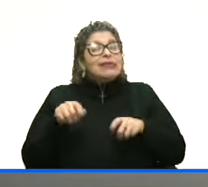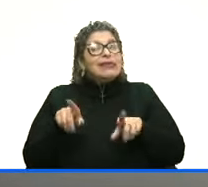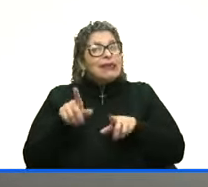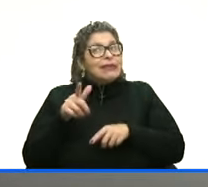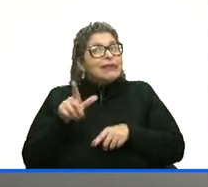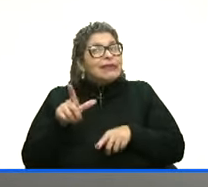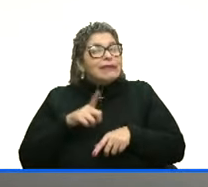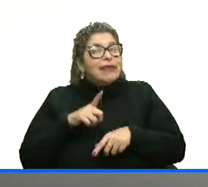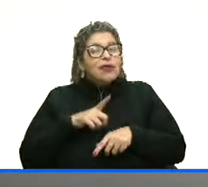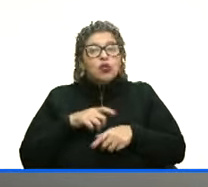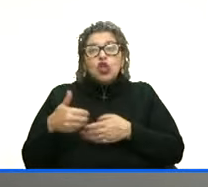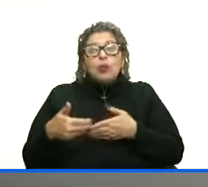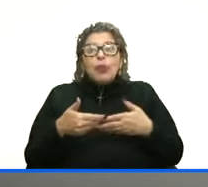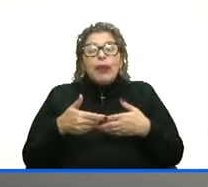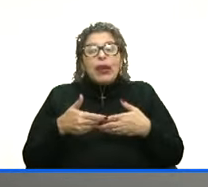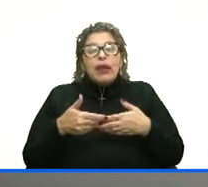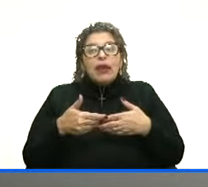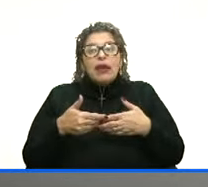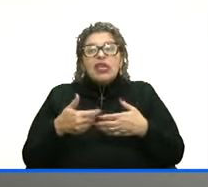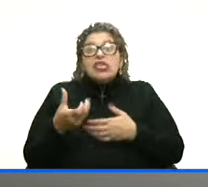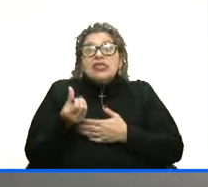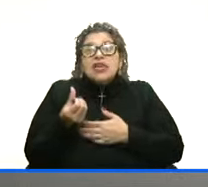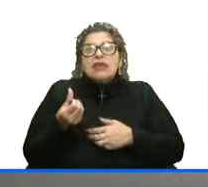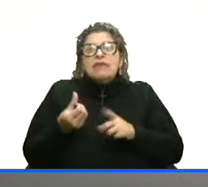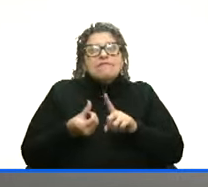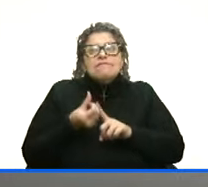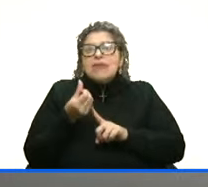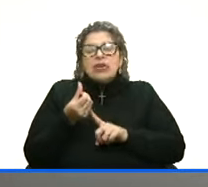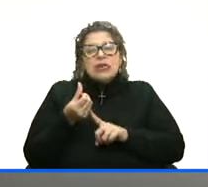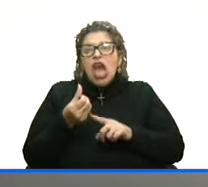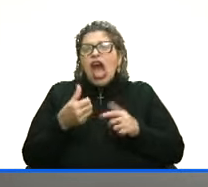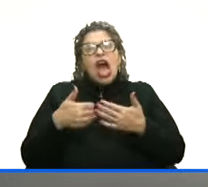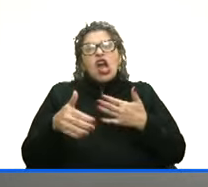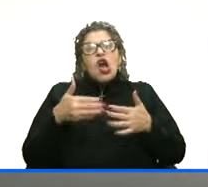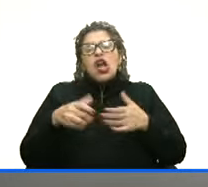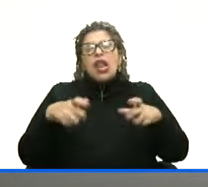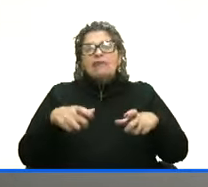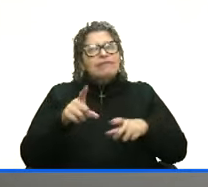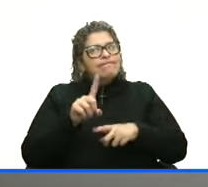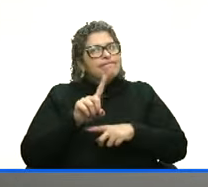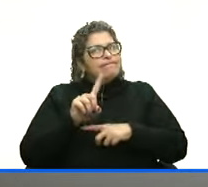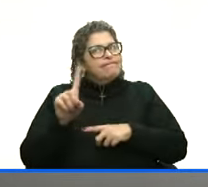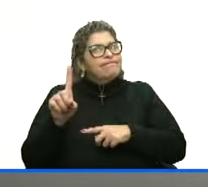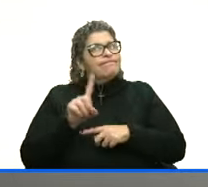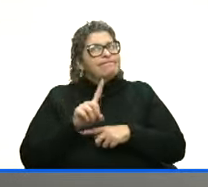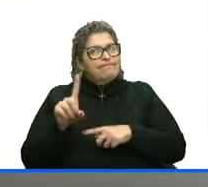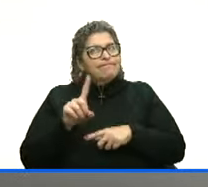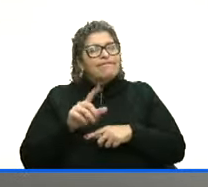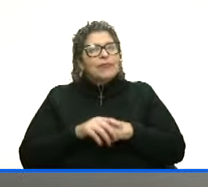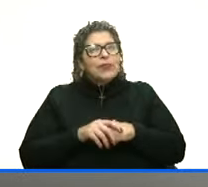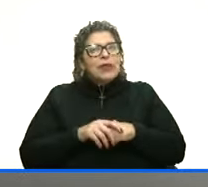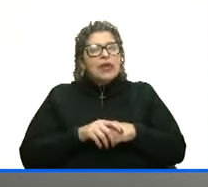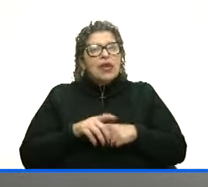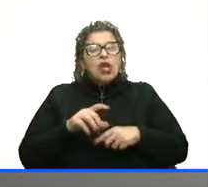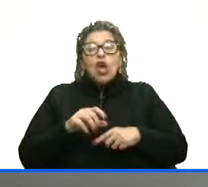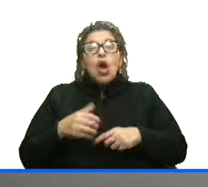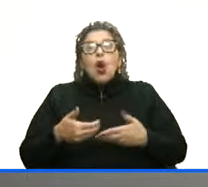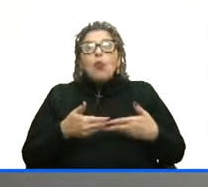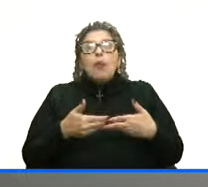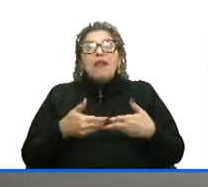não deixa o teu bebê de 6 meses em qualquer lugar, entendeu? E é bem como alguém disse, um bebê